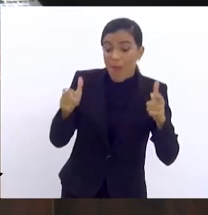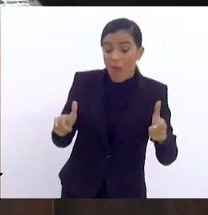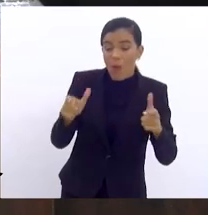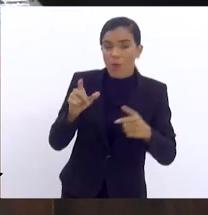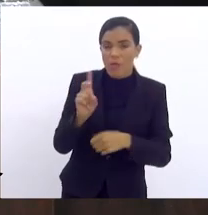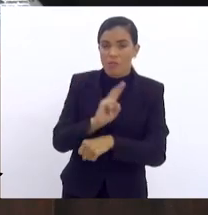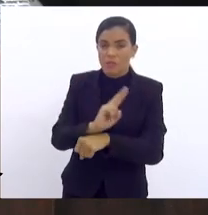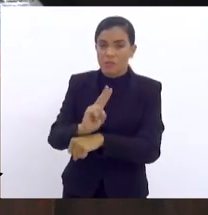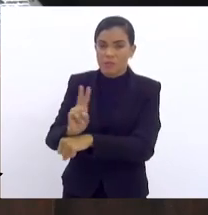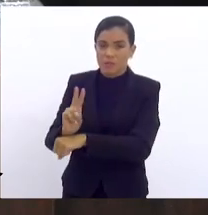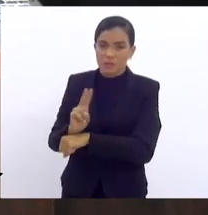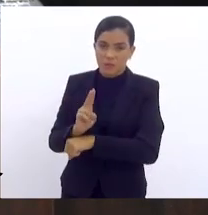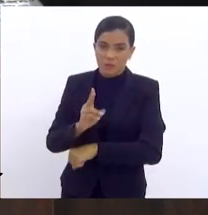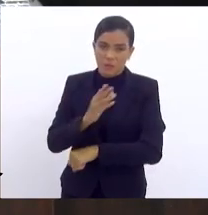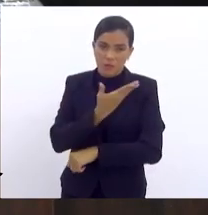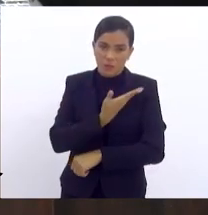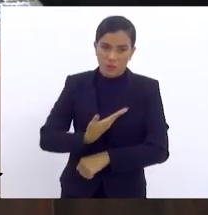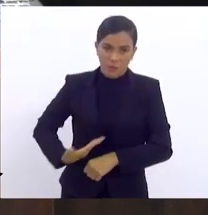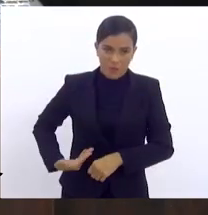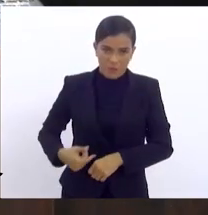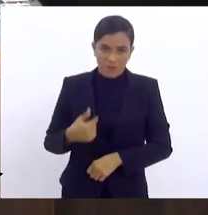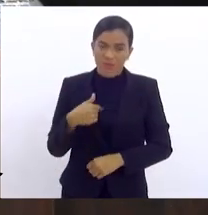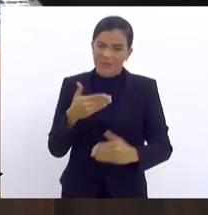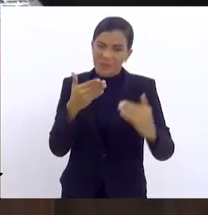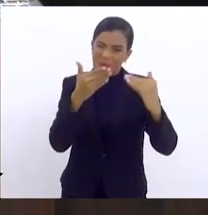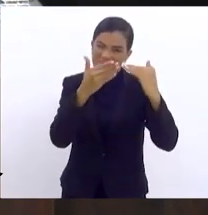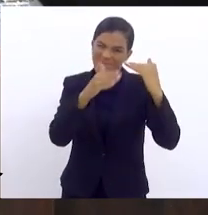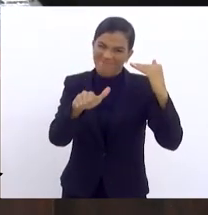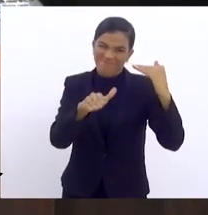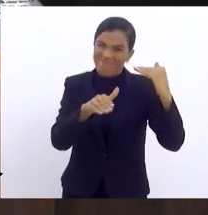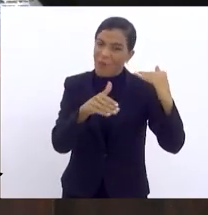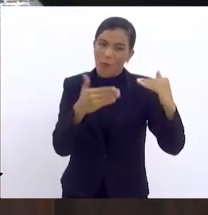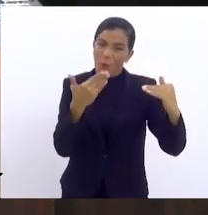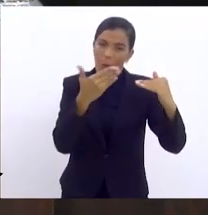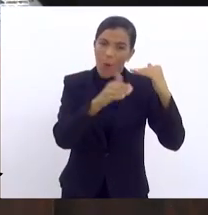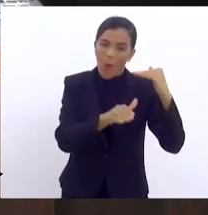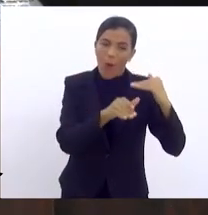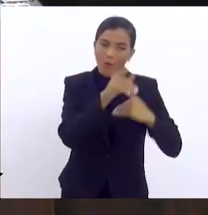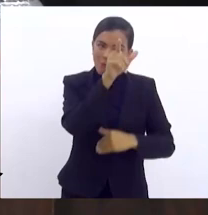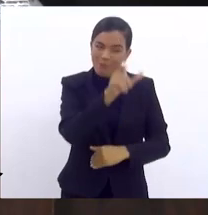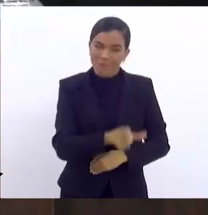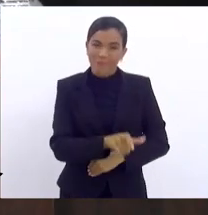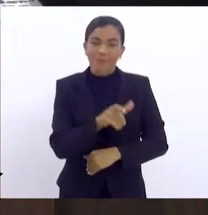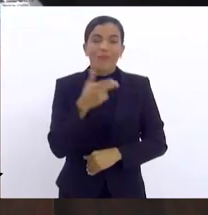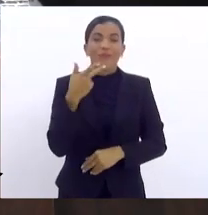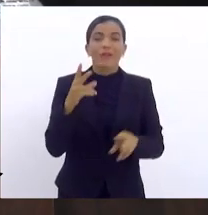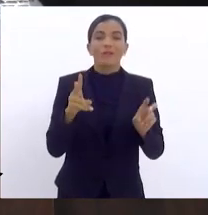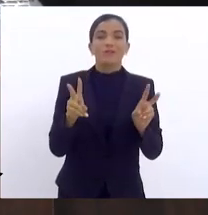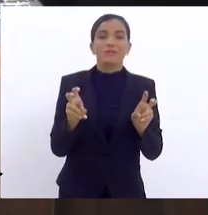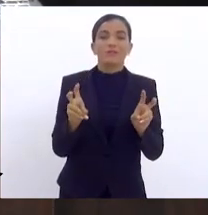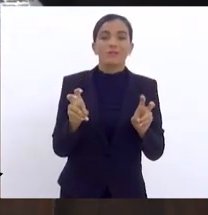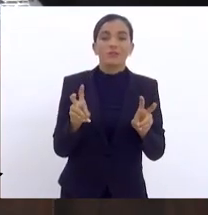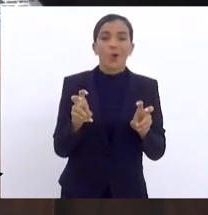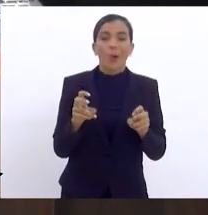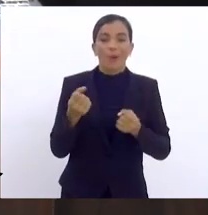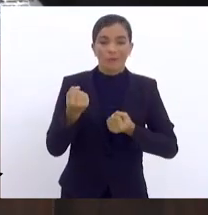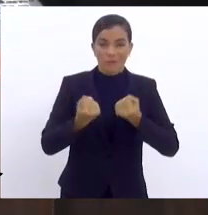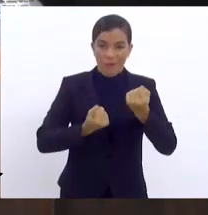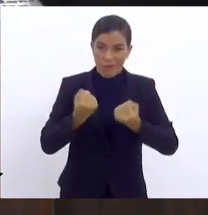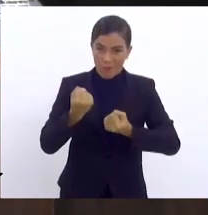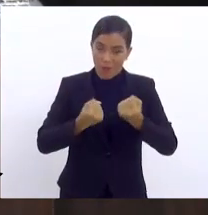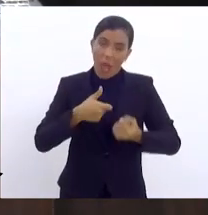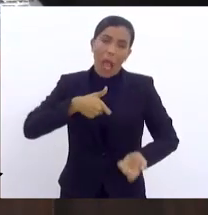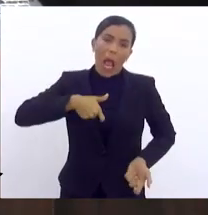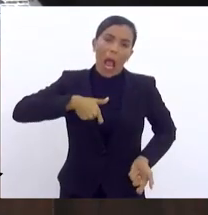pública e assim eu vou divergir de do Senhor Coronel quando se fala de questão de viatura de